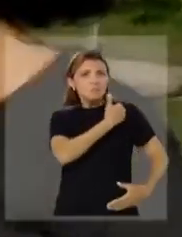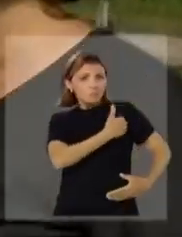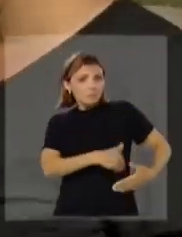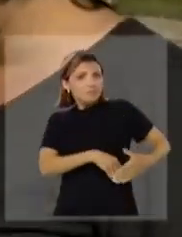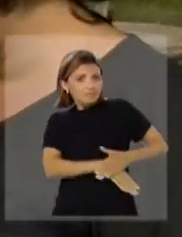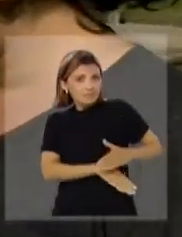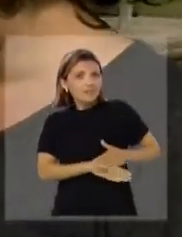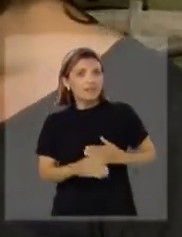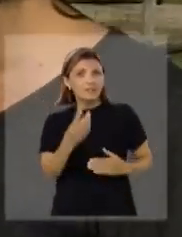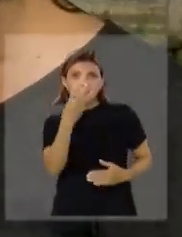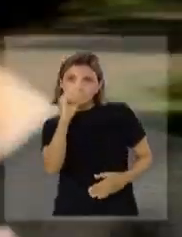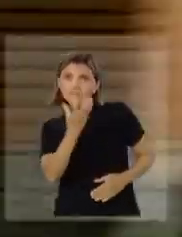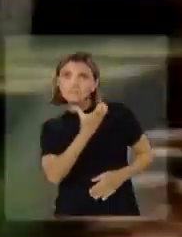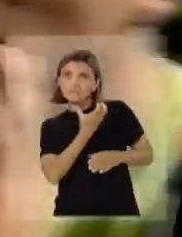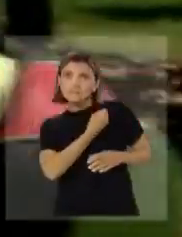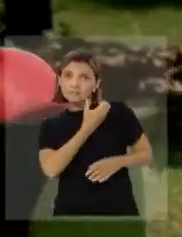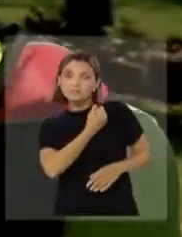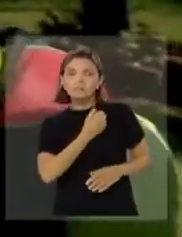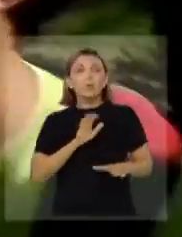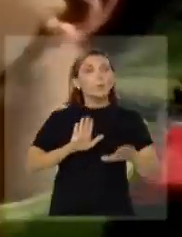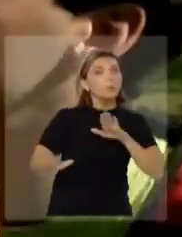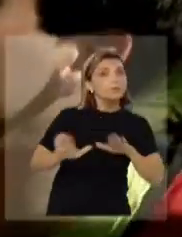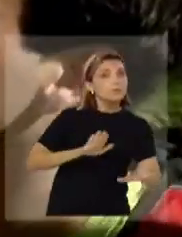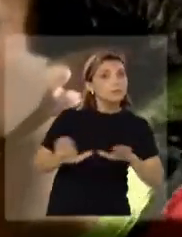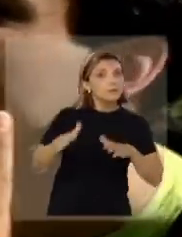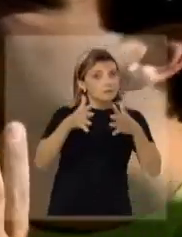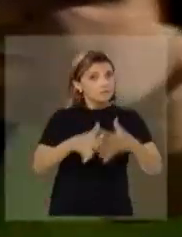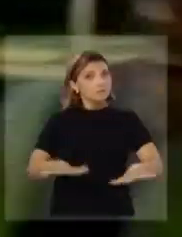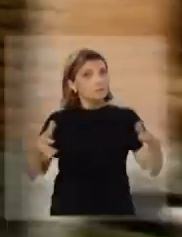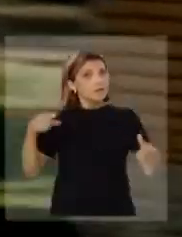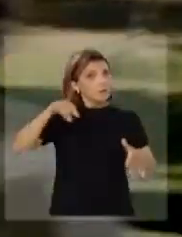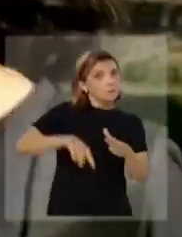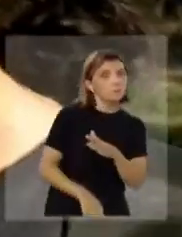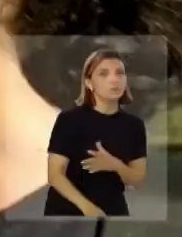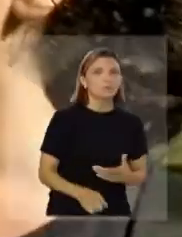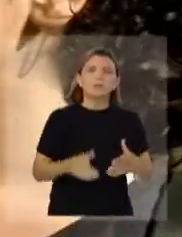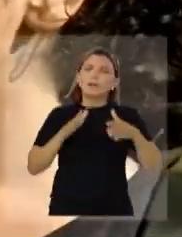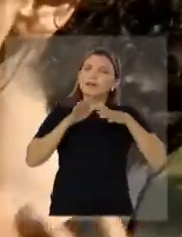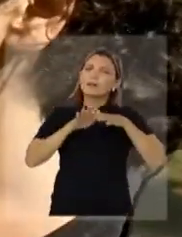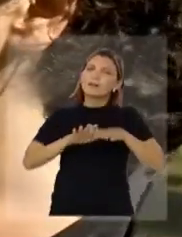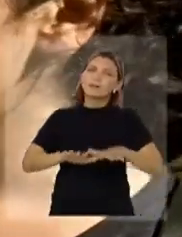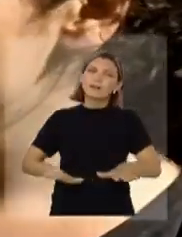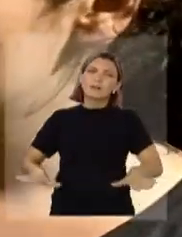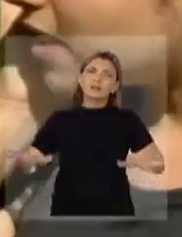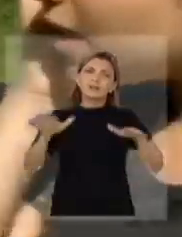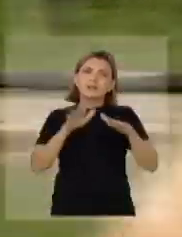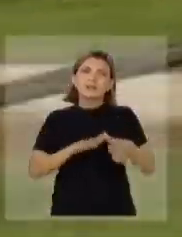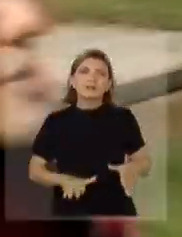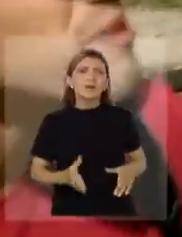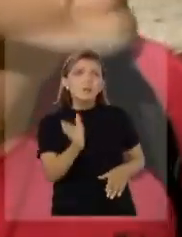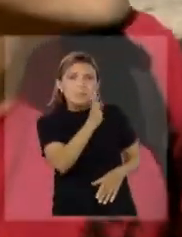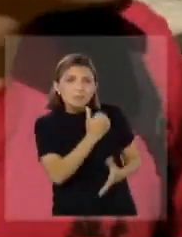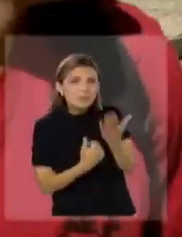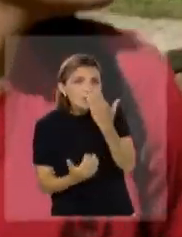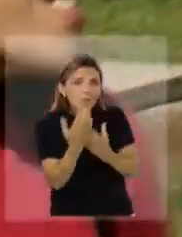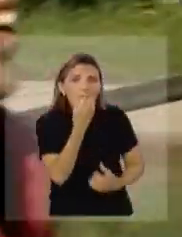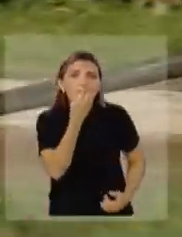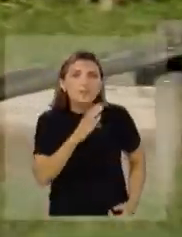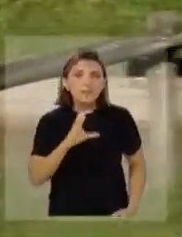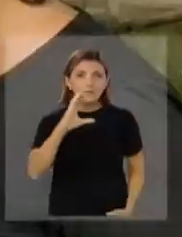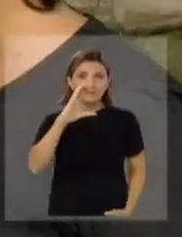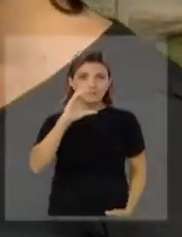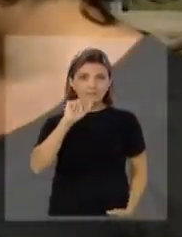bolsa, mãe, é fator 30. Ah, cuidado com o mar, não vai pro fundo. Mãe, o mar é calmo, você conhece. E come muito peixe,